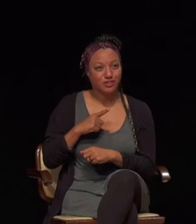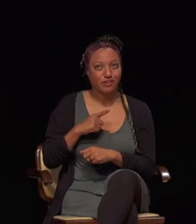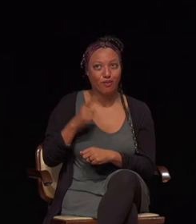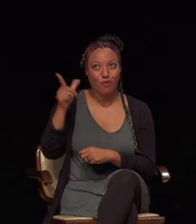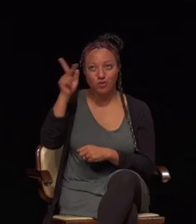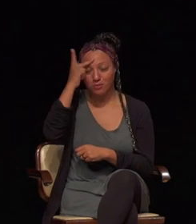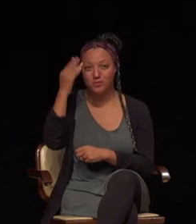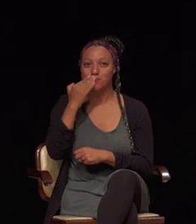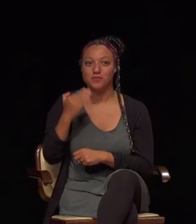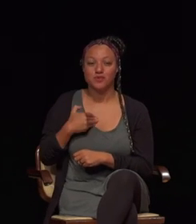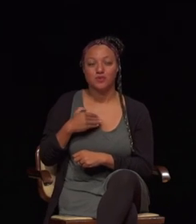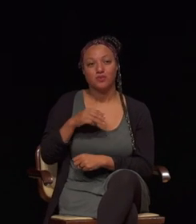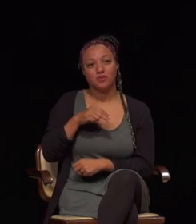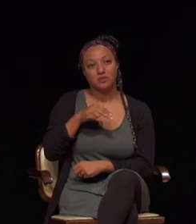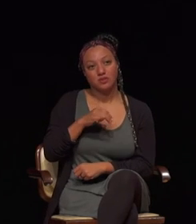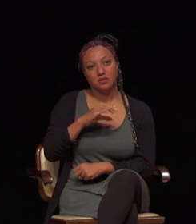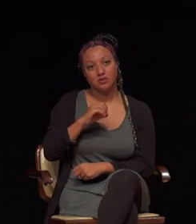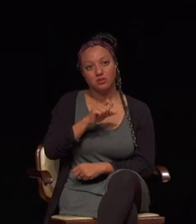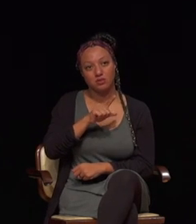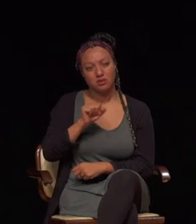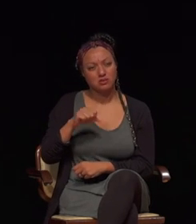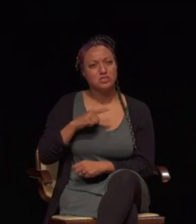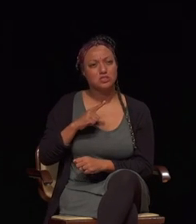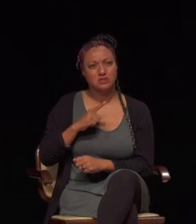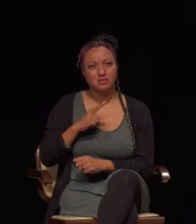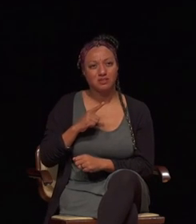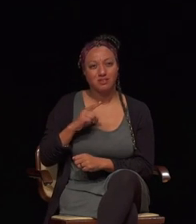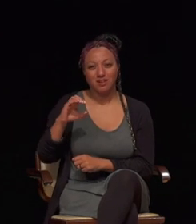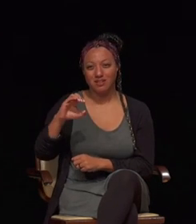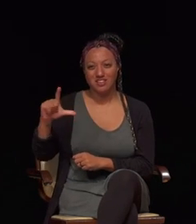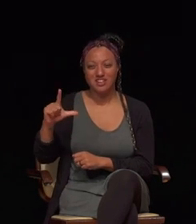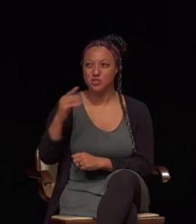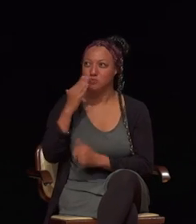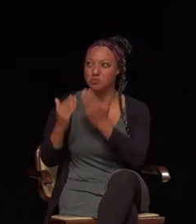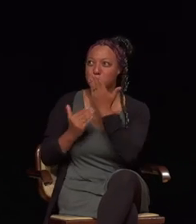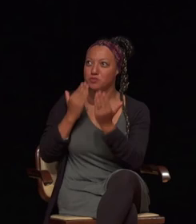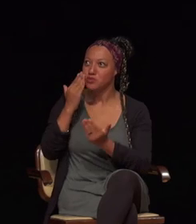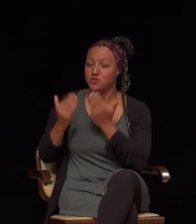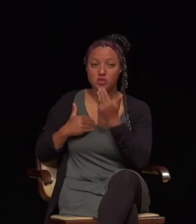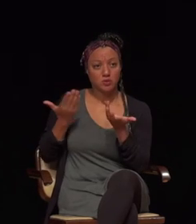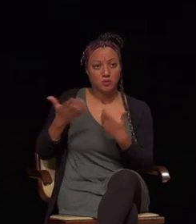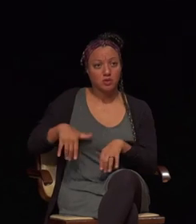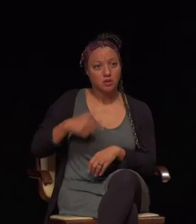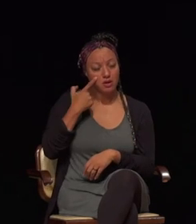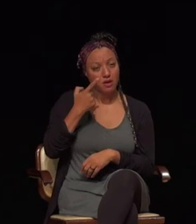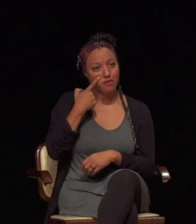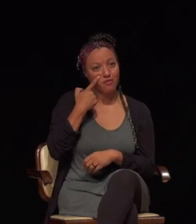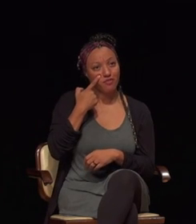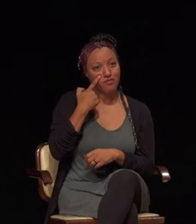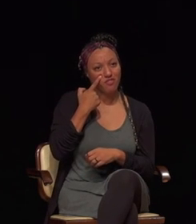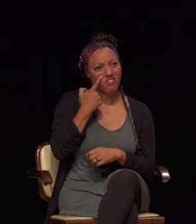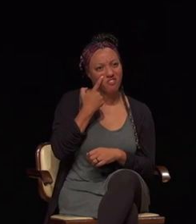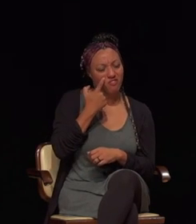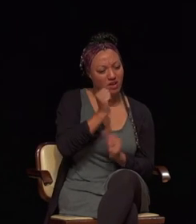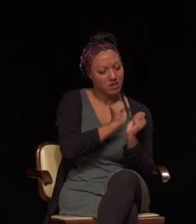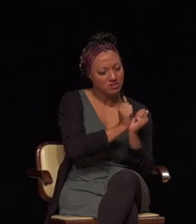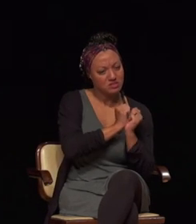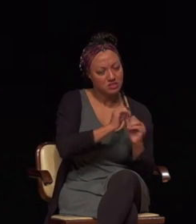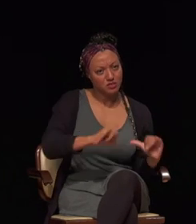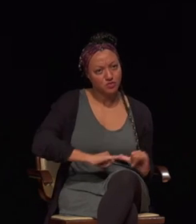no caso do nicolá antonell eles tinham uma clientela parisiense que não gostaria de ver o sofrimento de populações